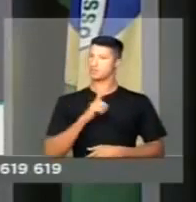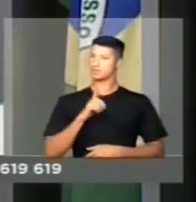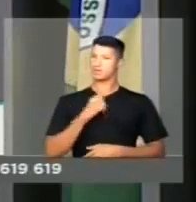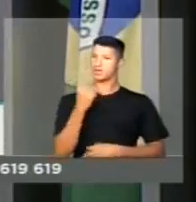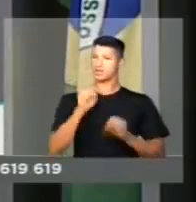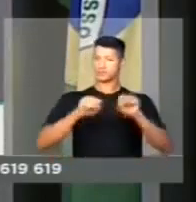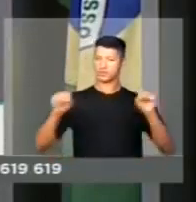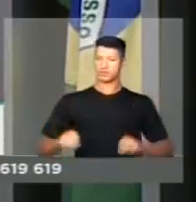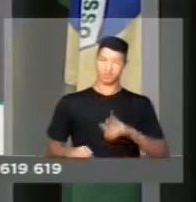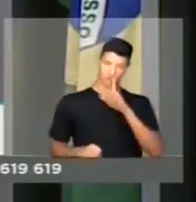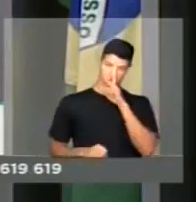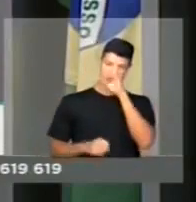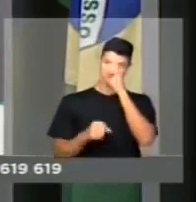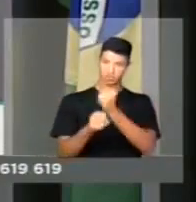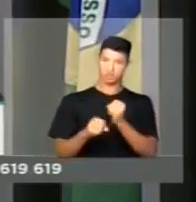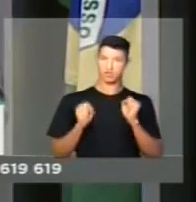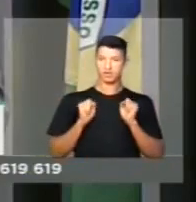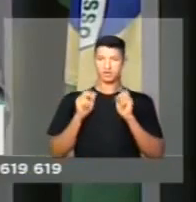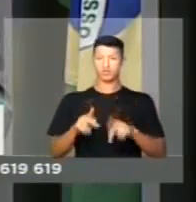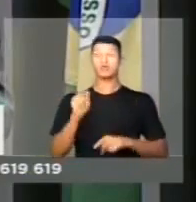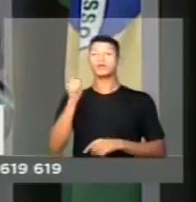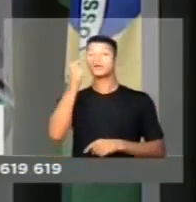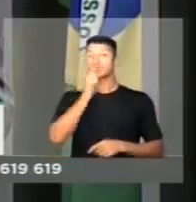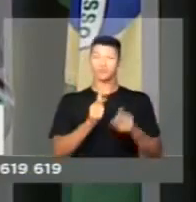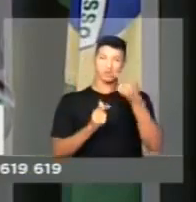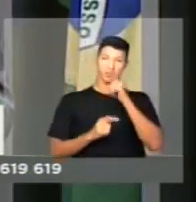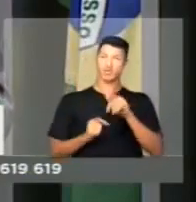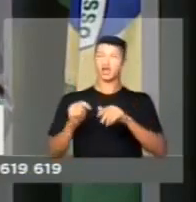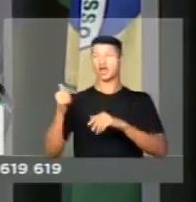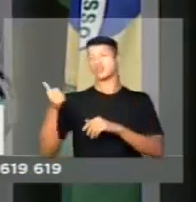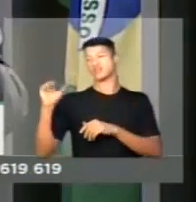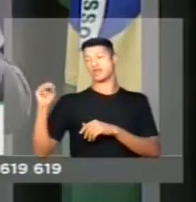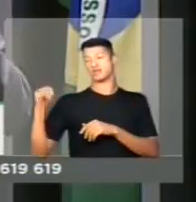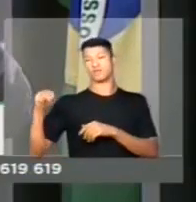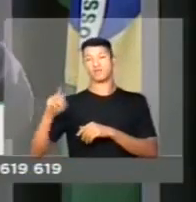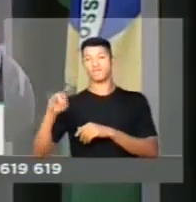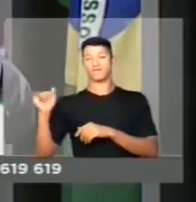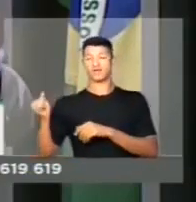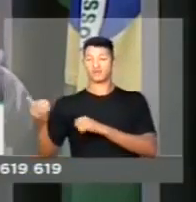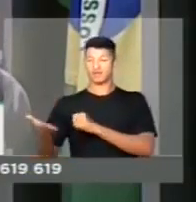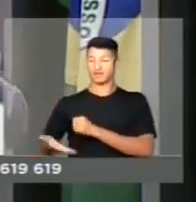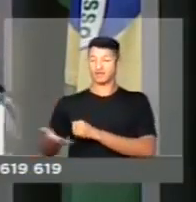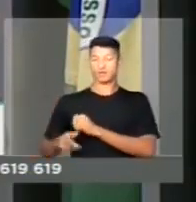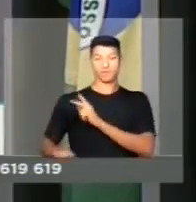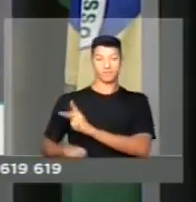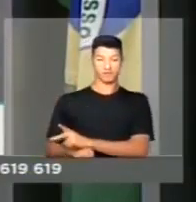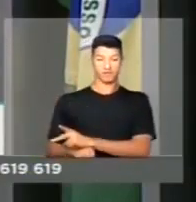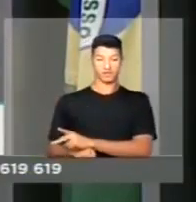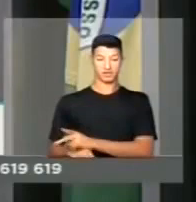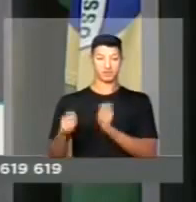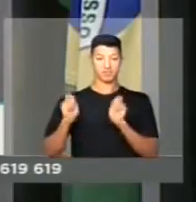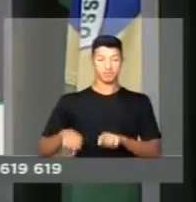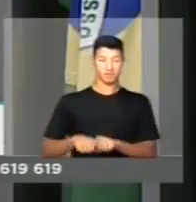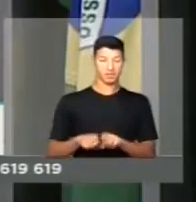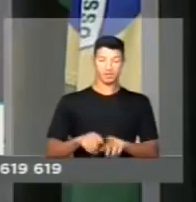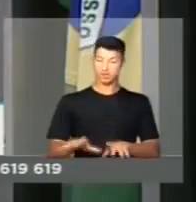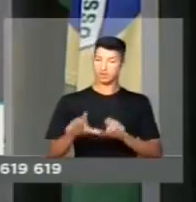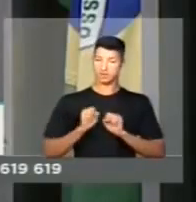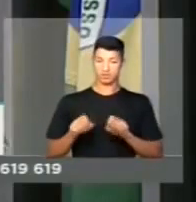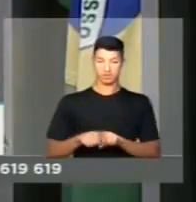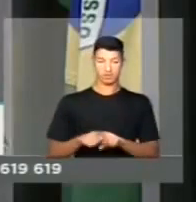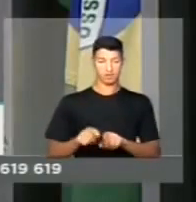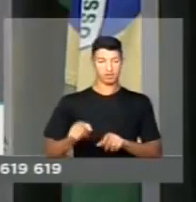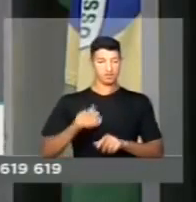sistema forte de aposentadoria. Quem ganhar acima de 10 mínimo vai para o seu fundo de previdência, que deverá ser